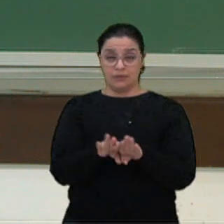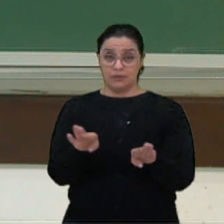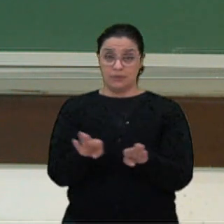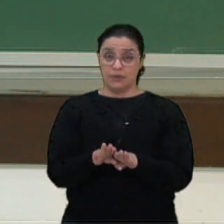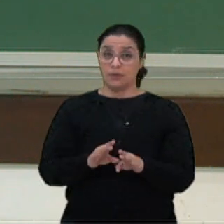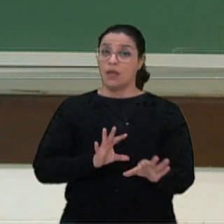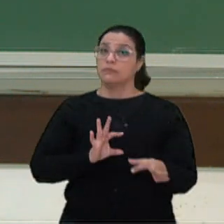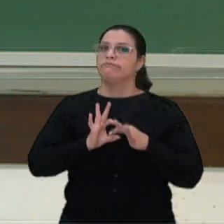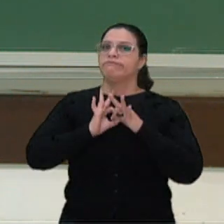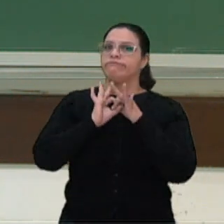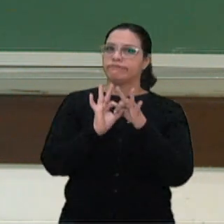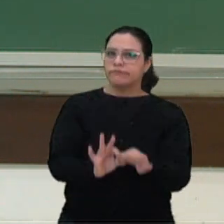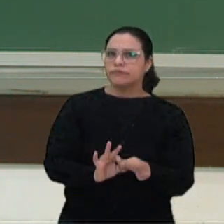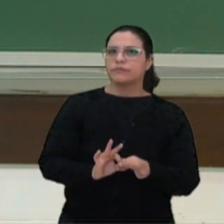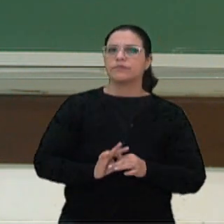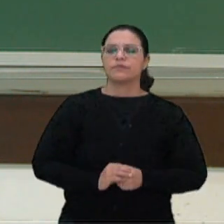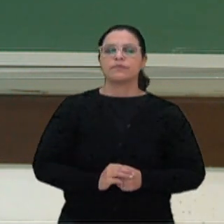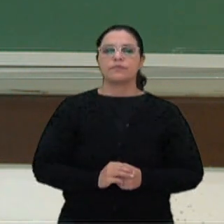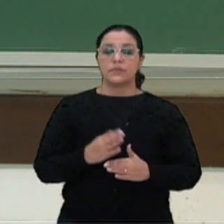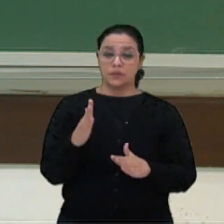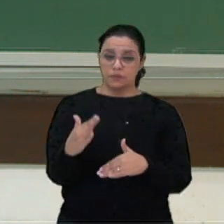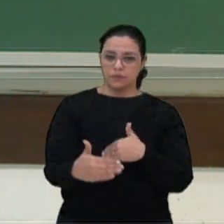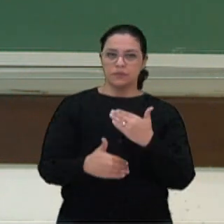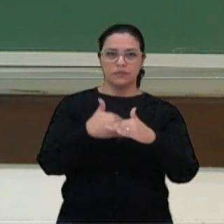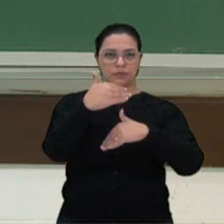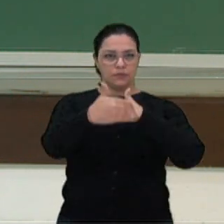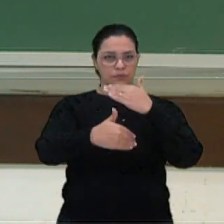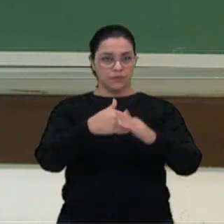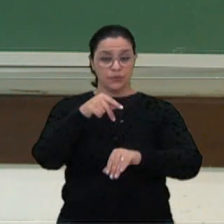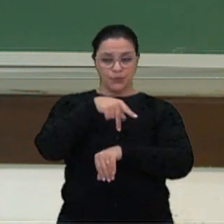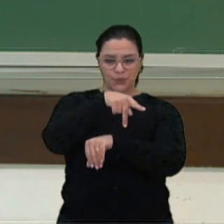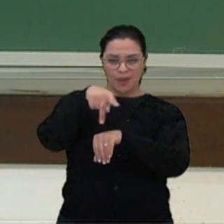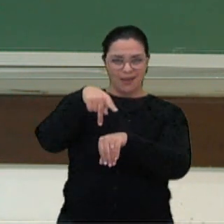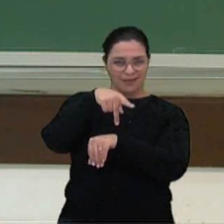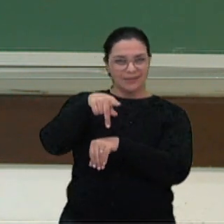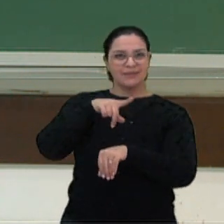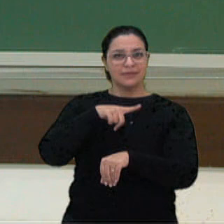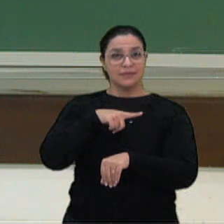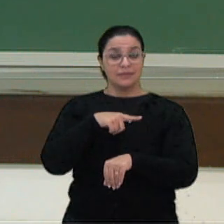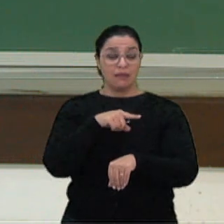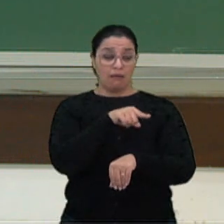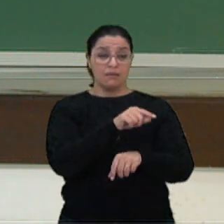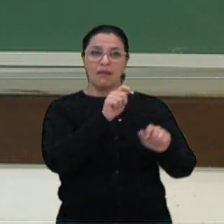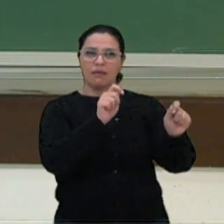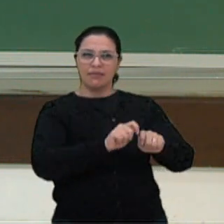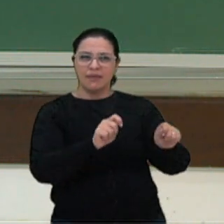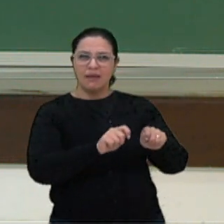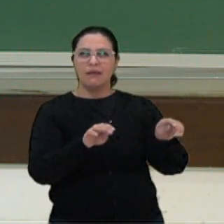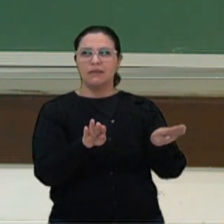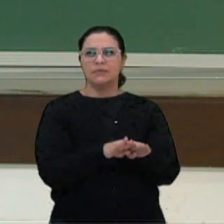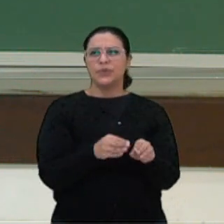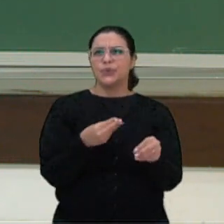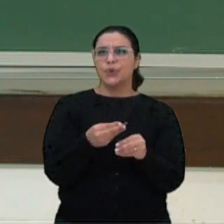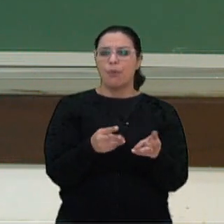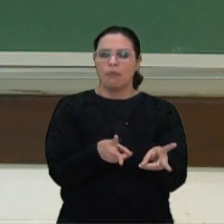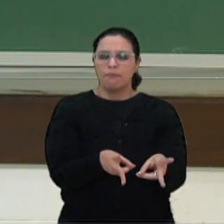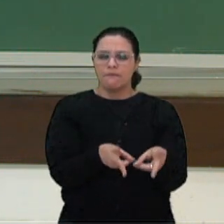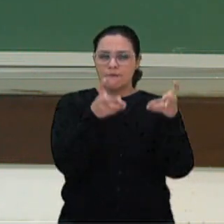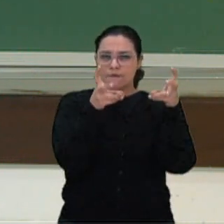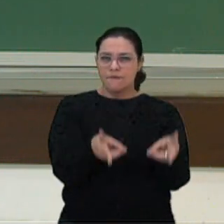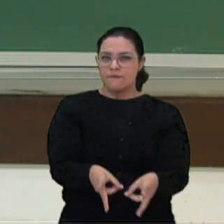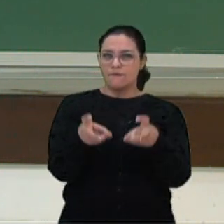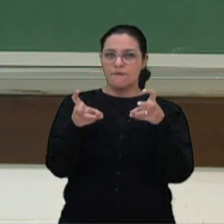mais ligadas ao desenvolvimento dos países, né? A capacidade de